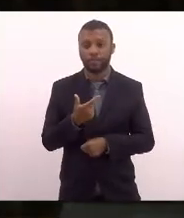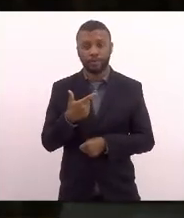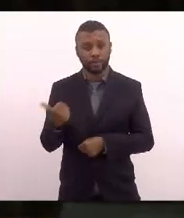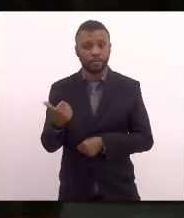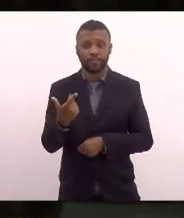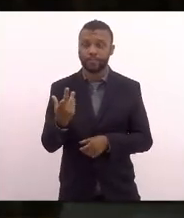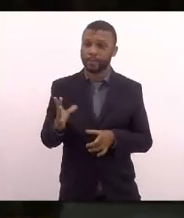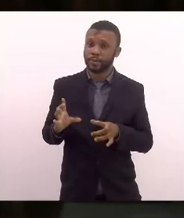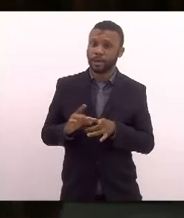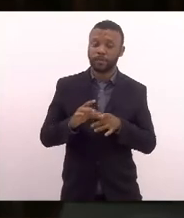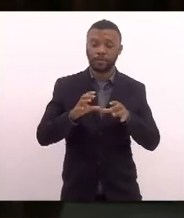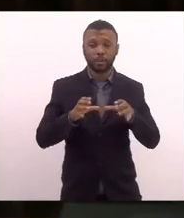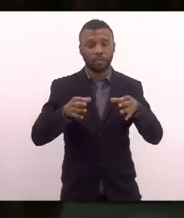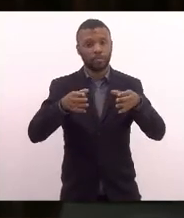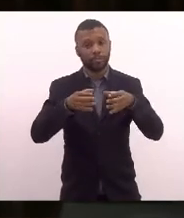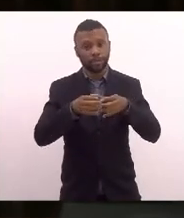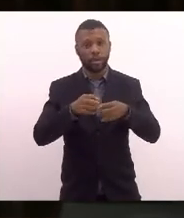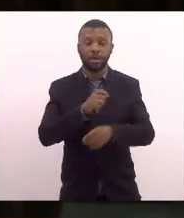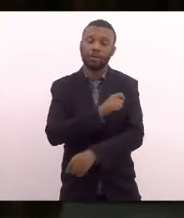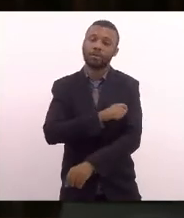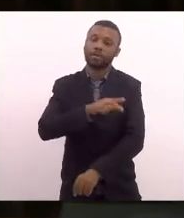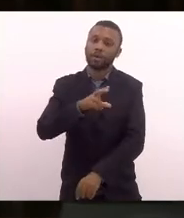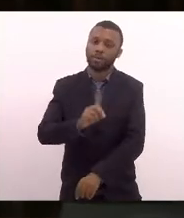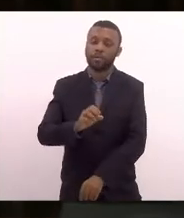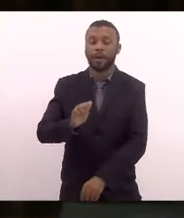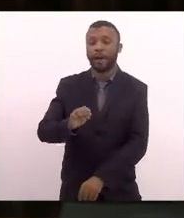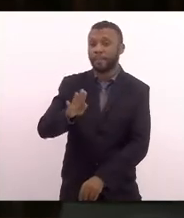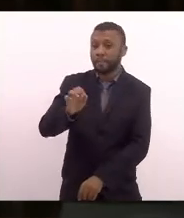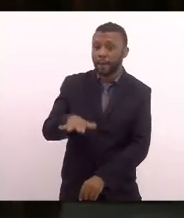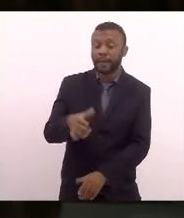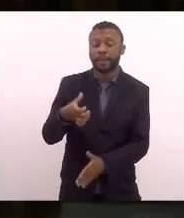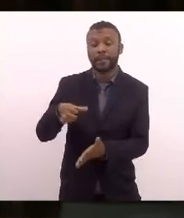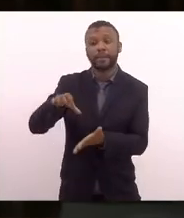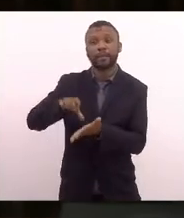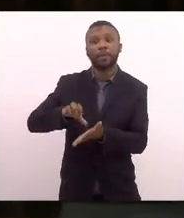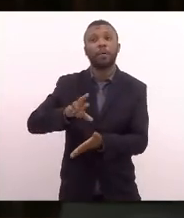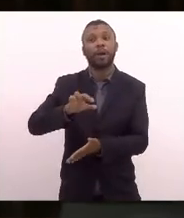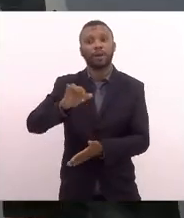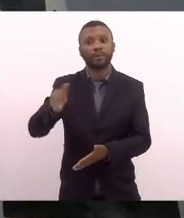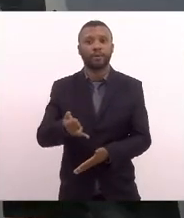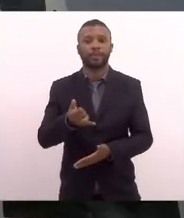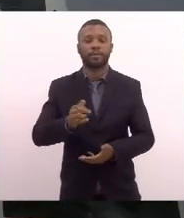pelo Comitê Estudantil da ABEM Seção RJ.